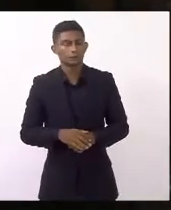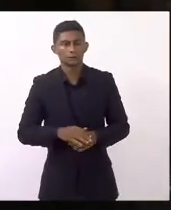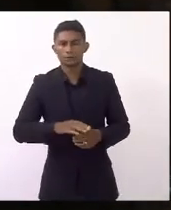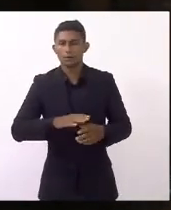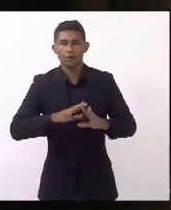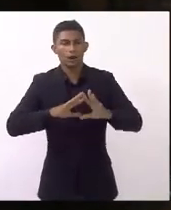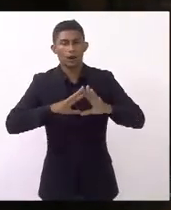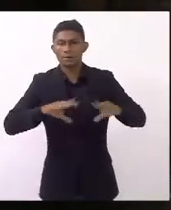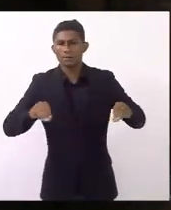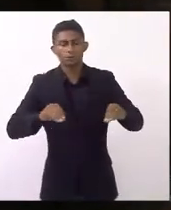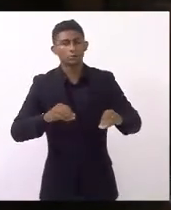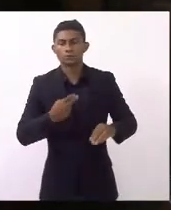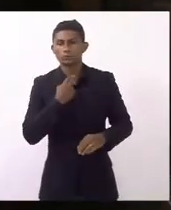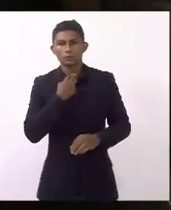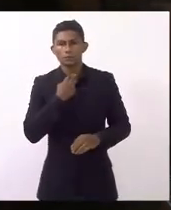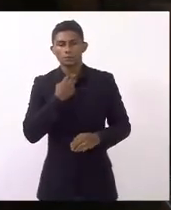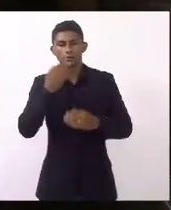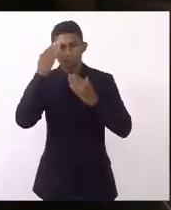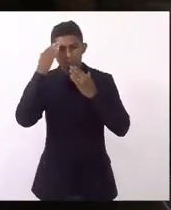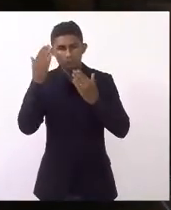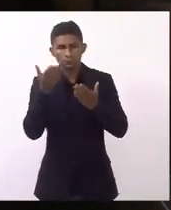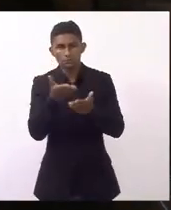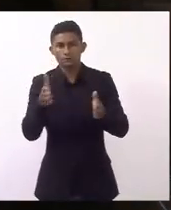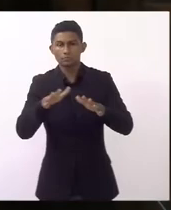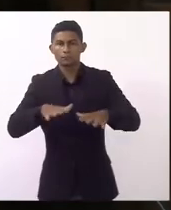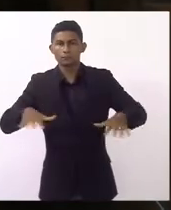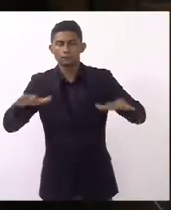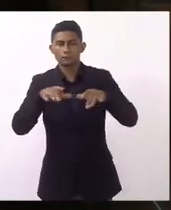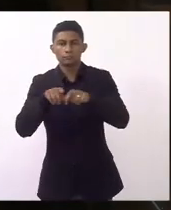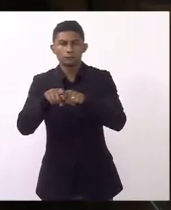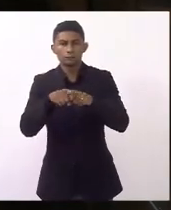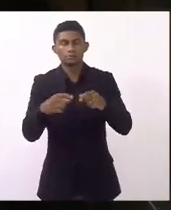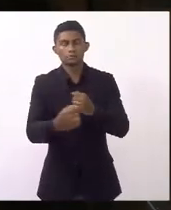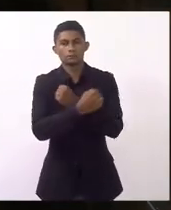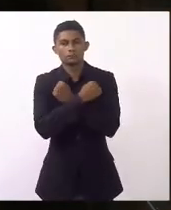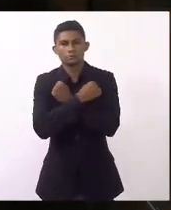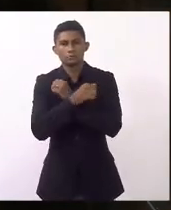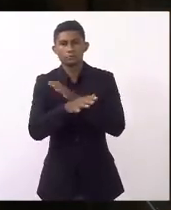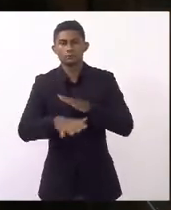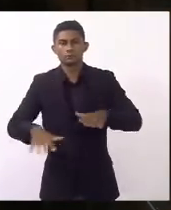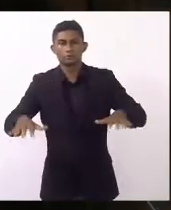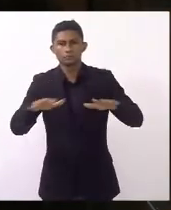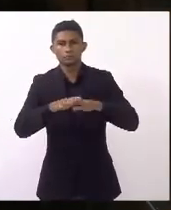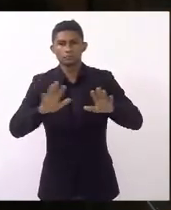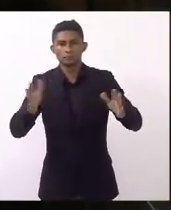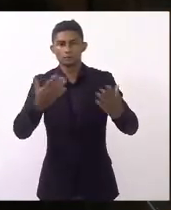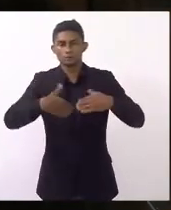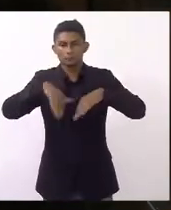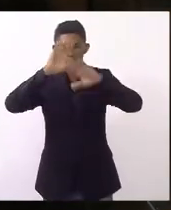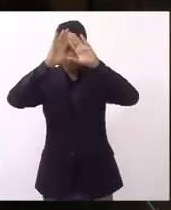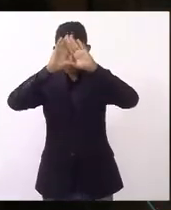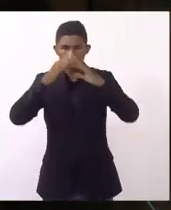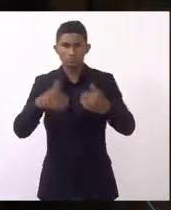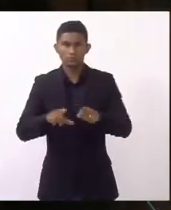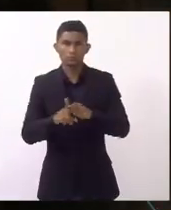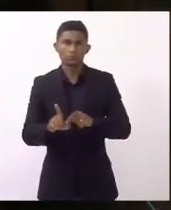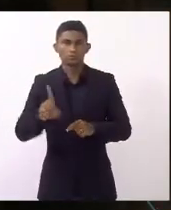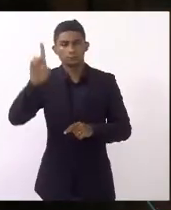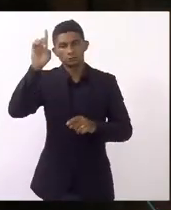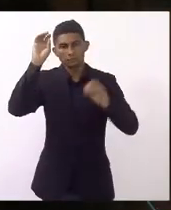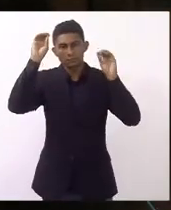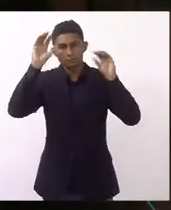destruída pessoal Agradeço a vocês todos meus irmãos um abraço que os orixás o nosso sagrado